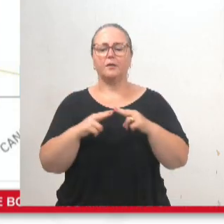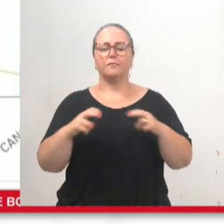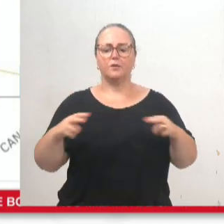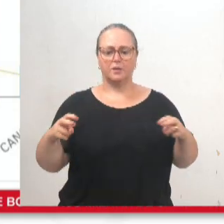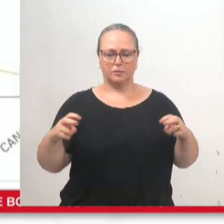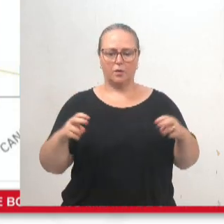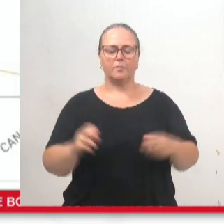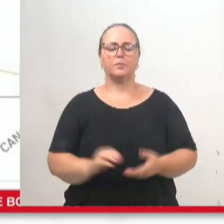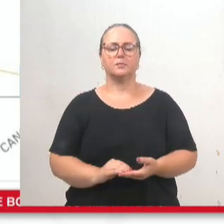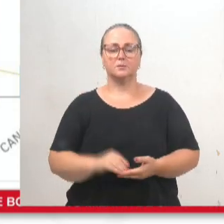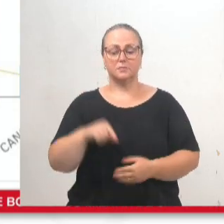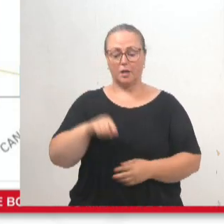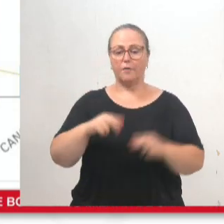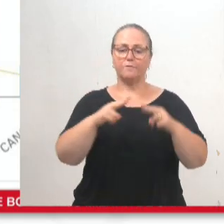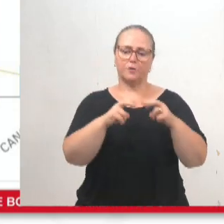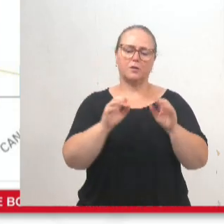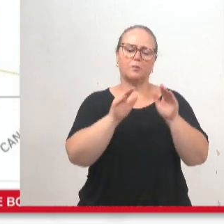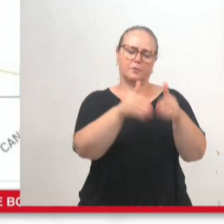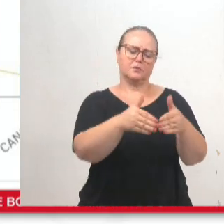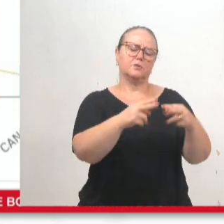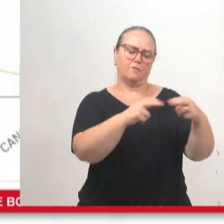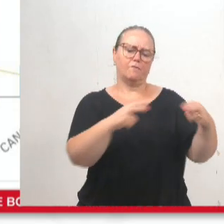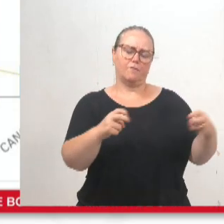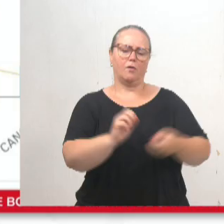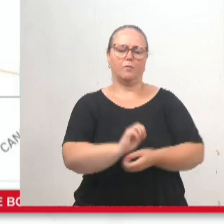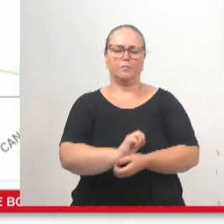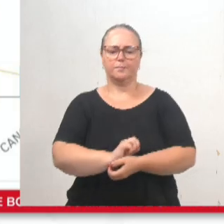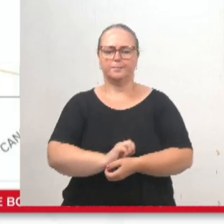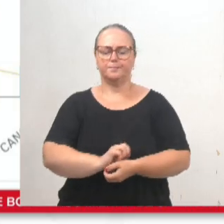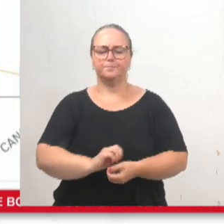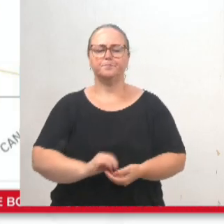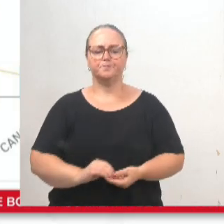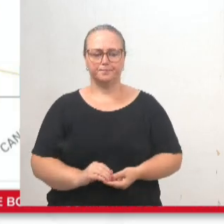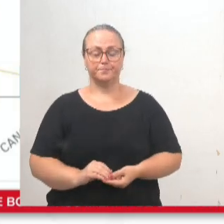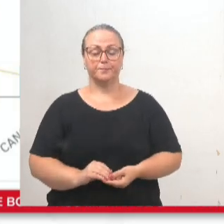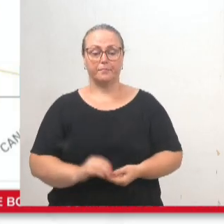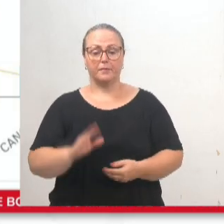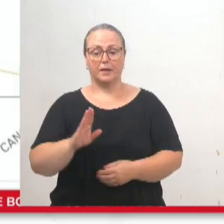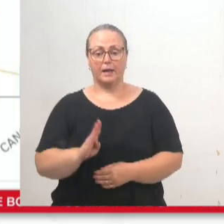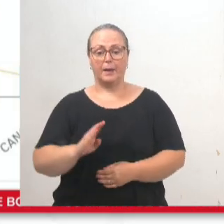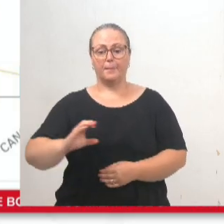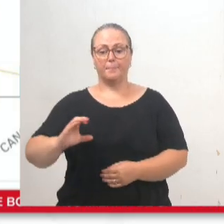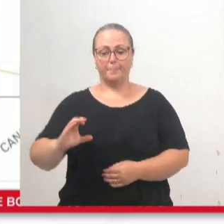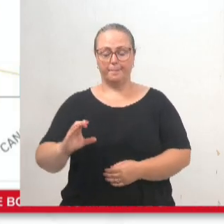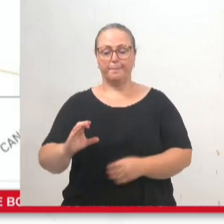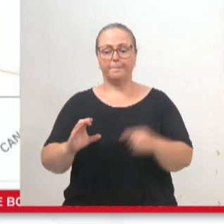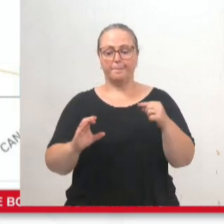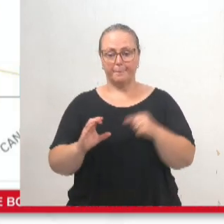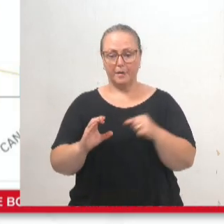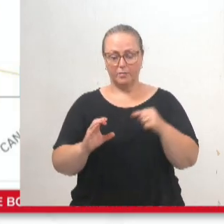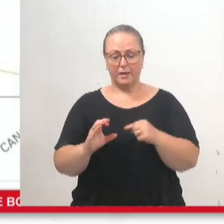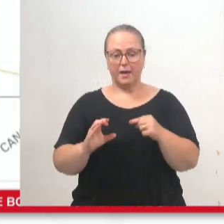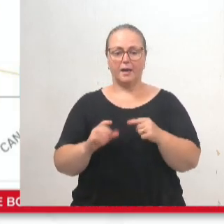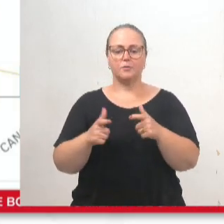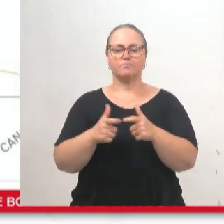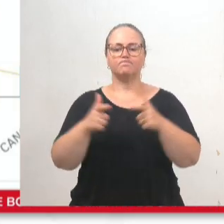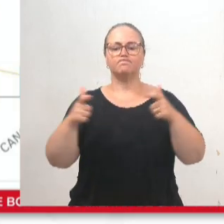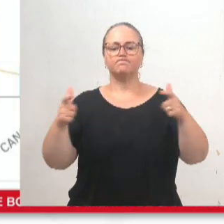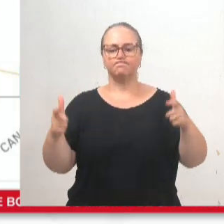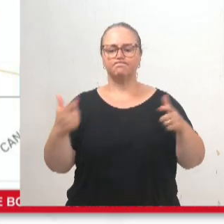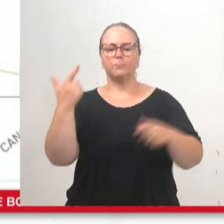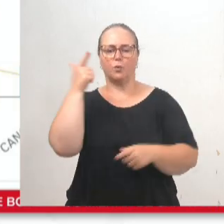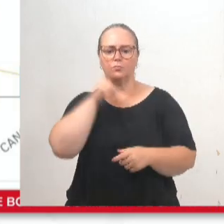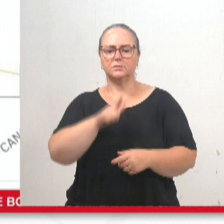que abarca a Grande Florianópolis, né? Então, a Central Regional de Balneário Camboriú, hoje, ela atende o maior número de ocorrências no